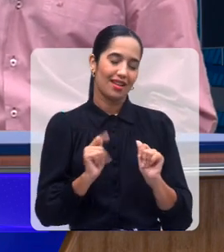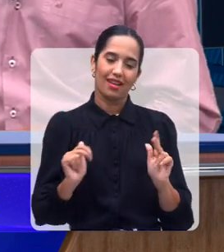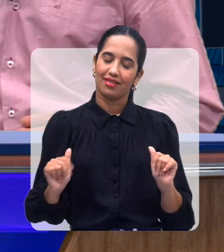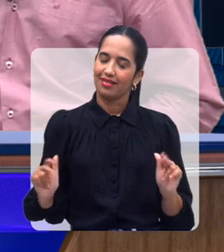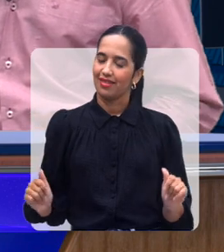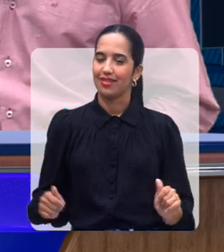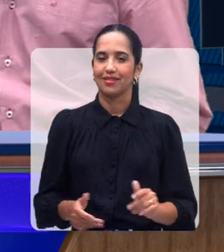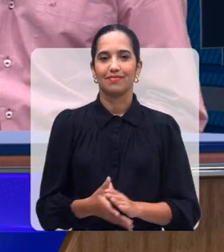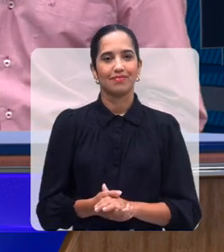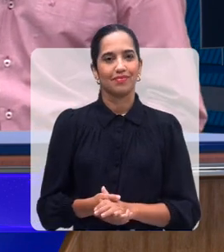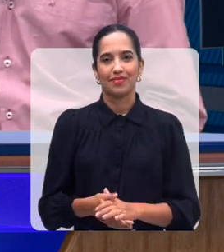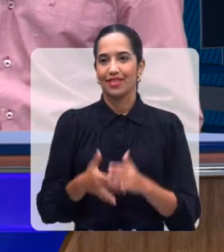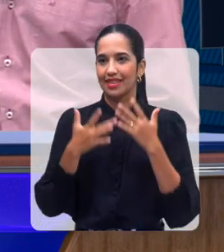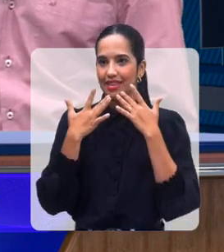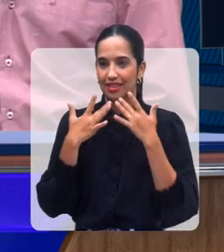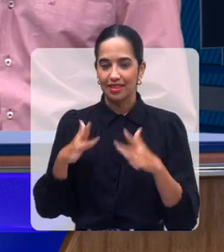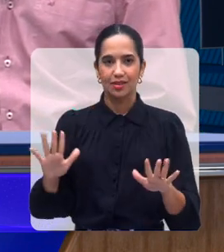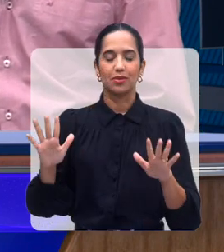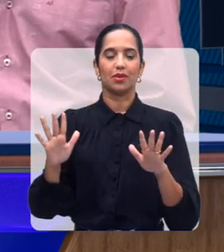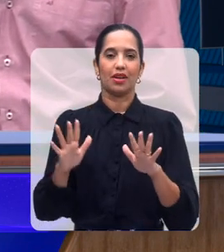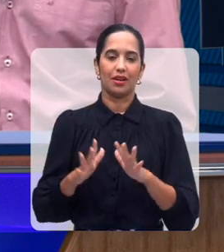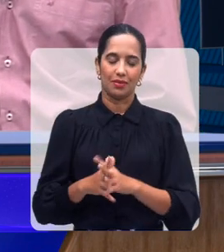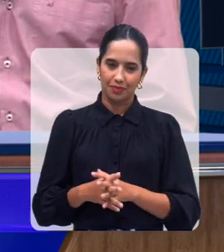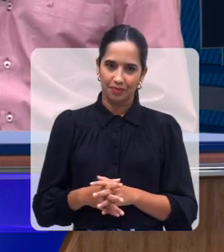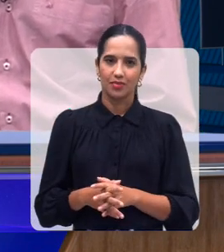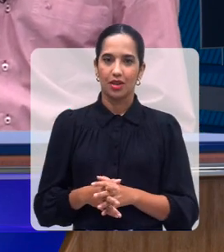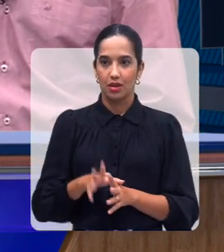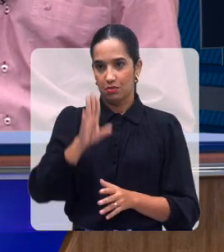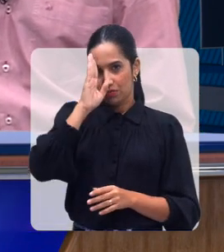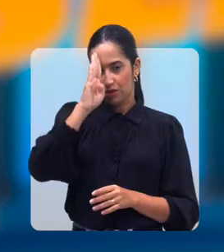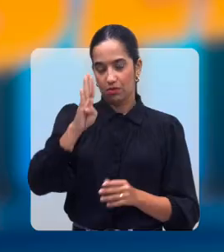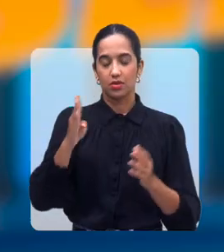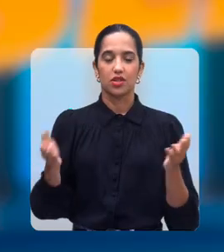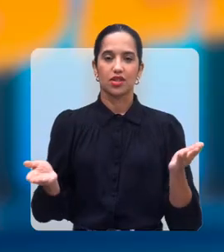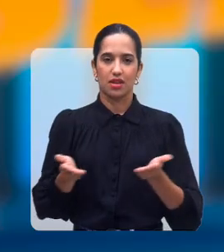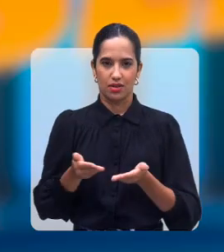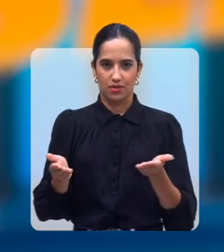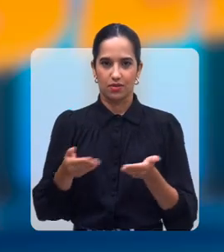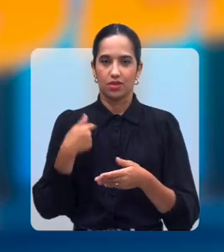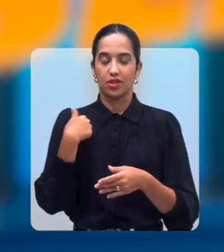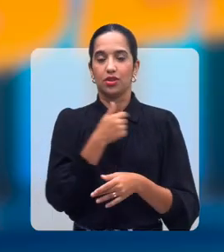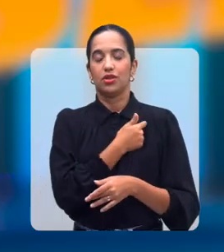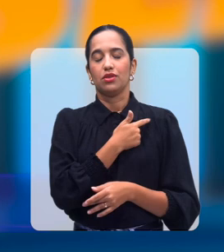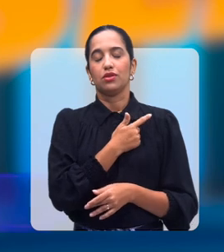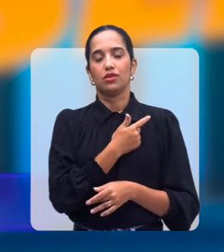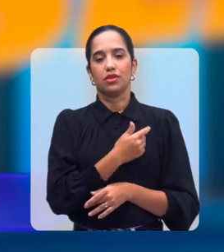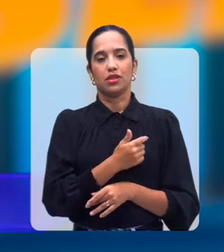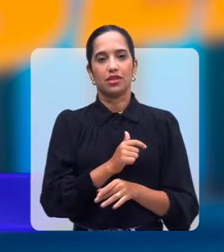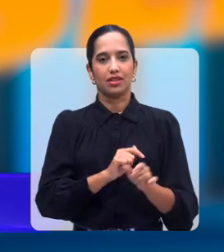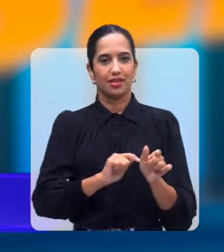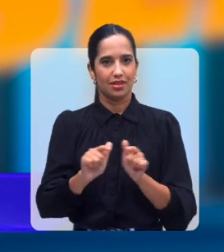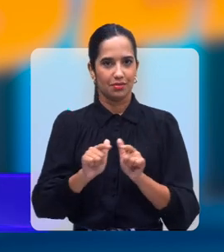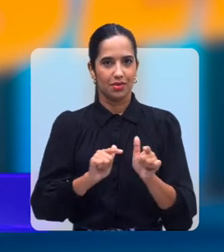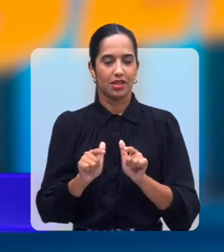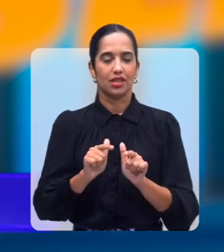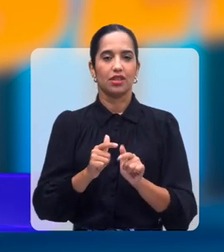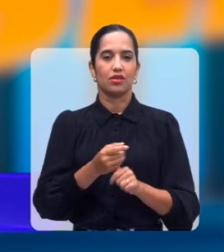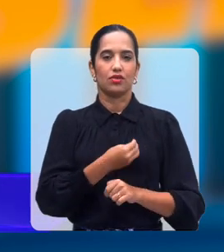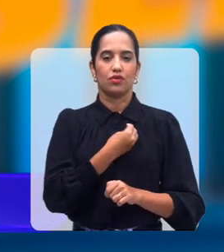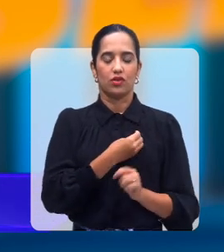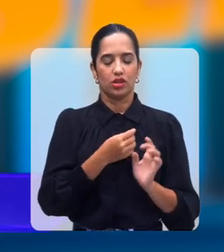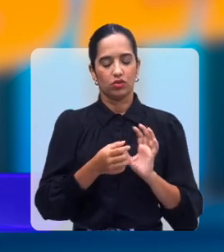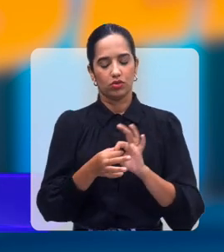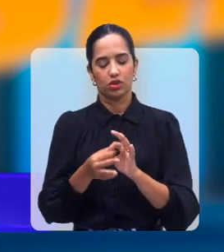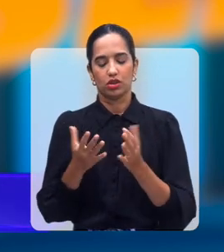É coisa do mais atual, mais do nosso mundo do que nunca. Principalmente nesse nosso momento, a gente está vivendo as coisas boas no lado